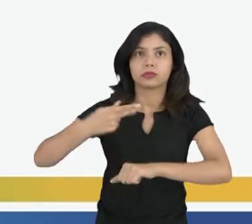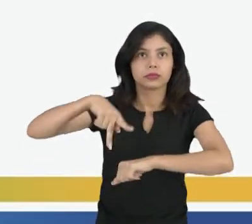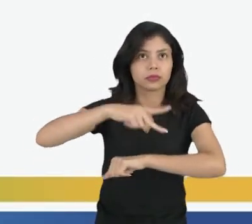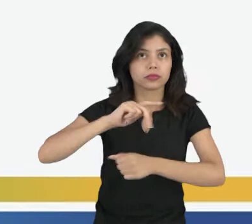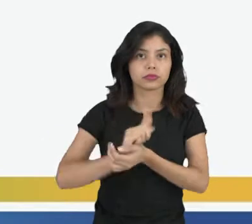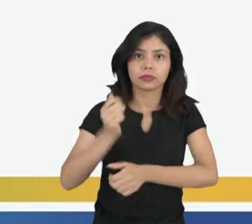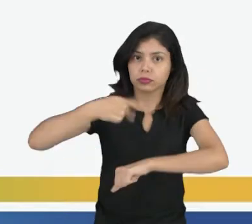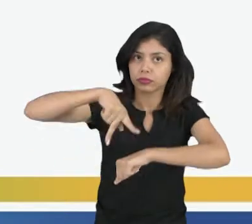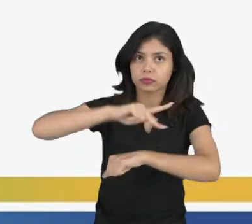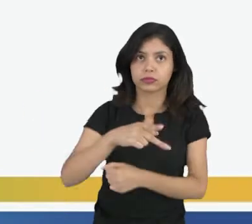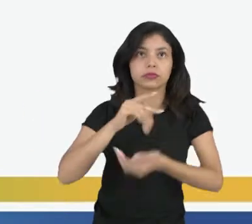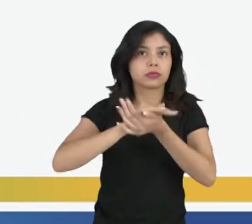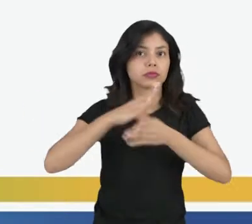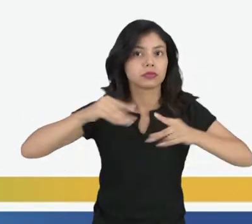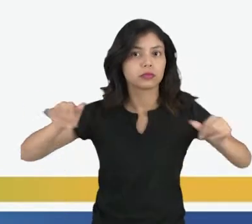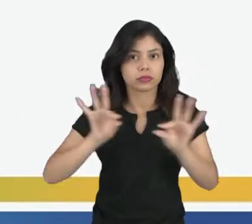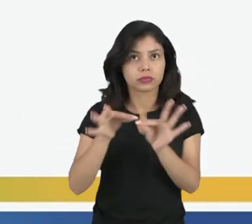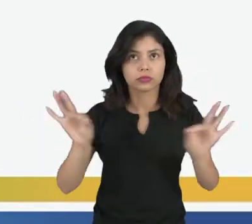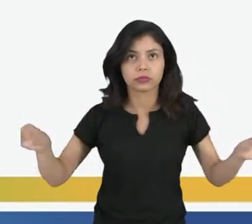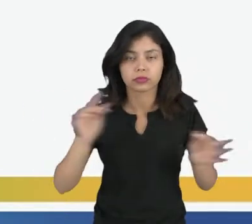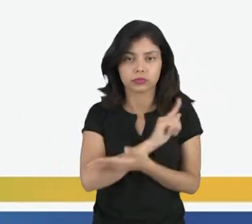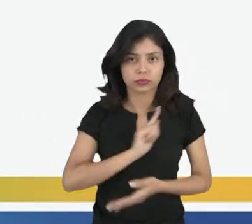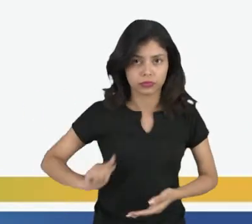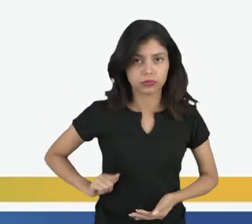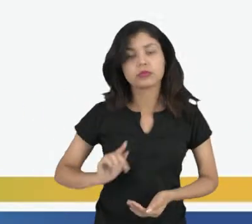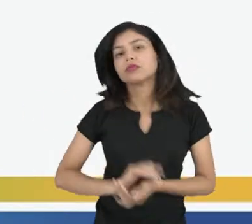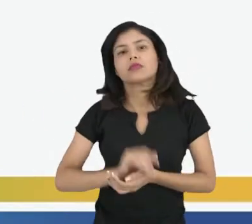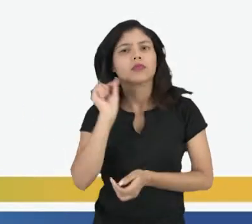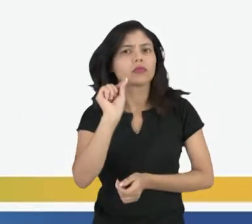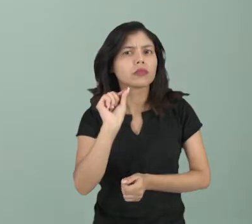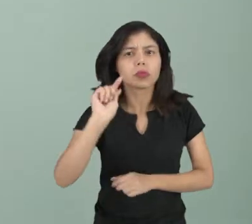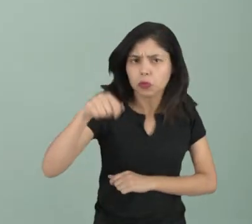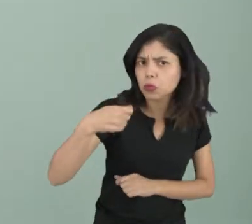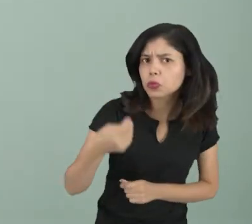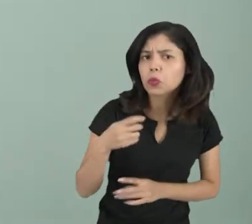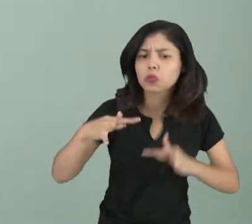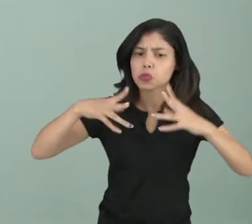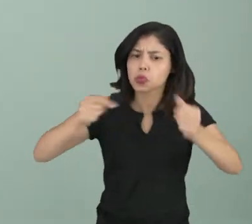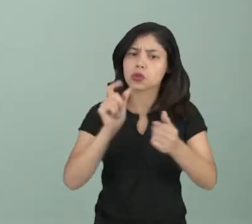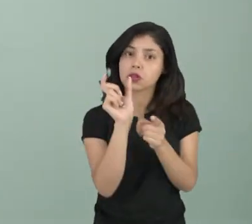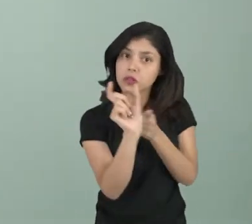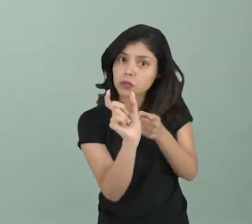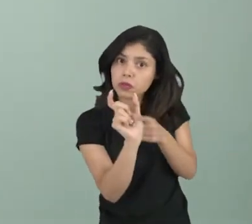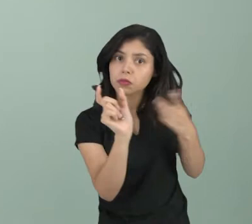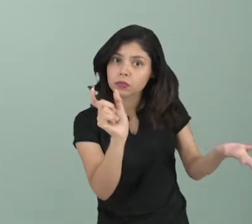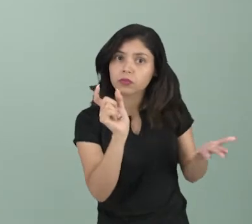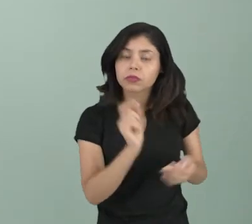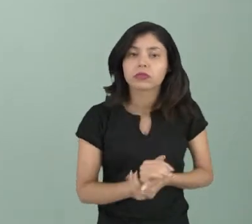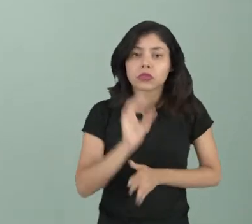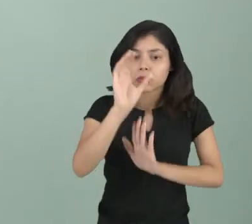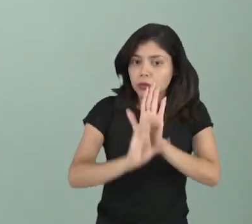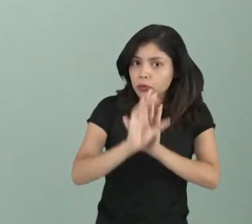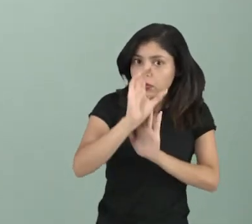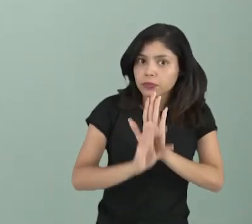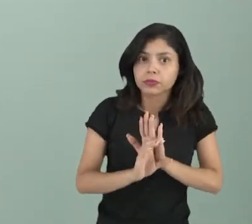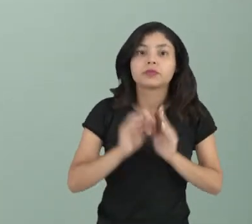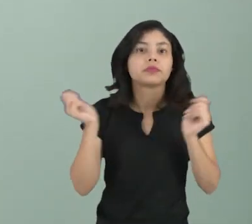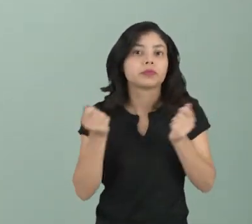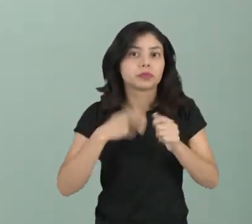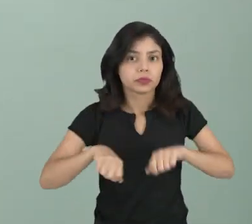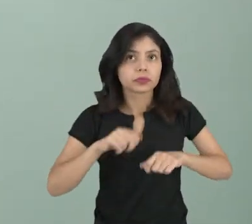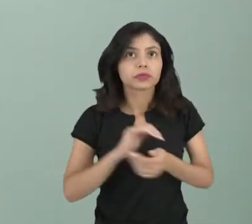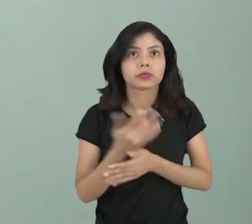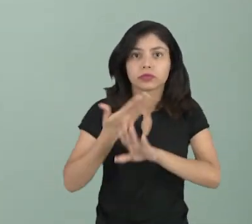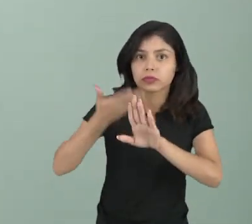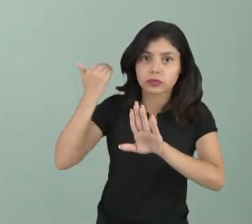estado país nação território e governo Que por sinal toda essas palavras todos esses conceitos que estão